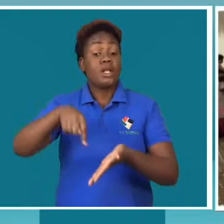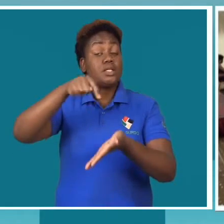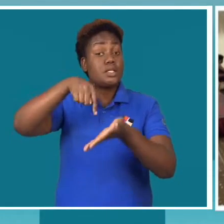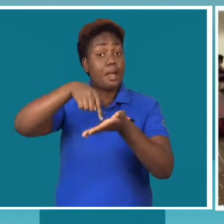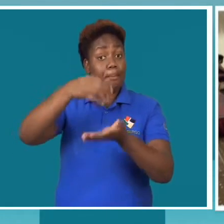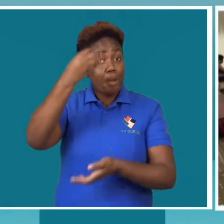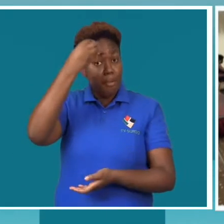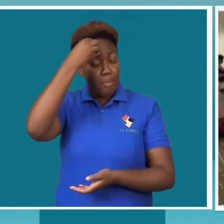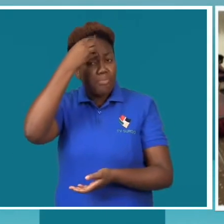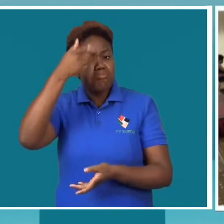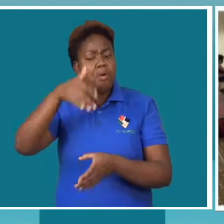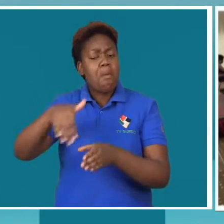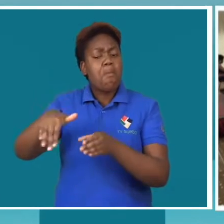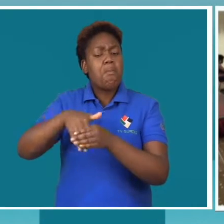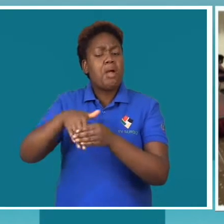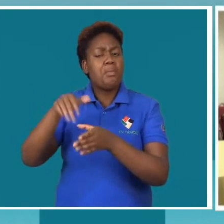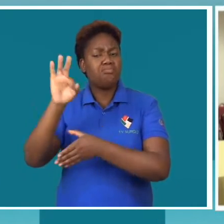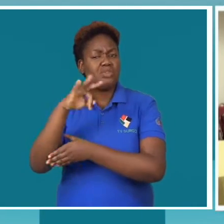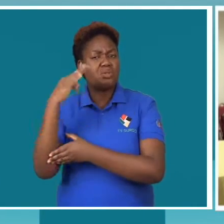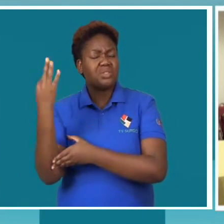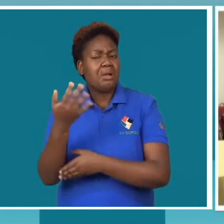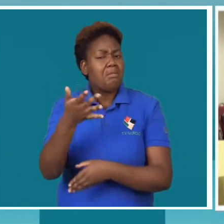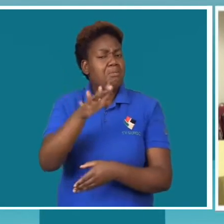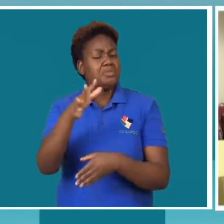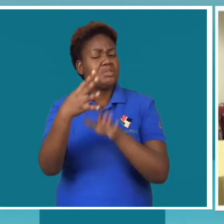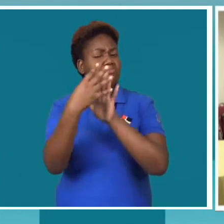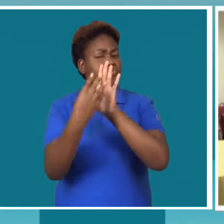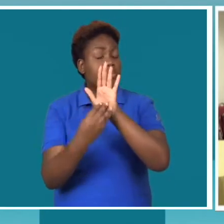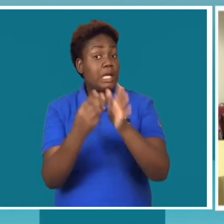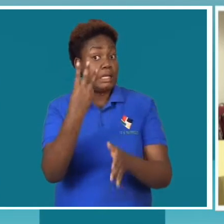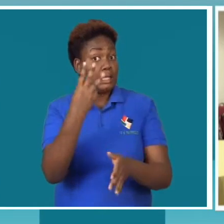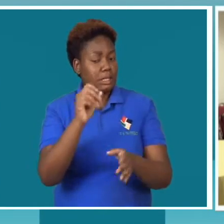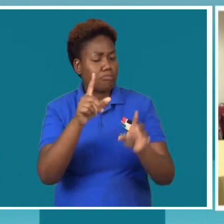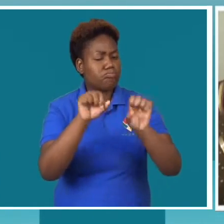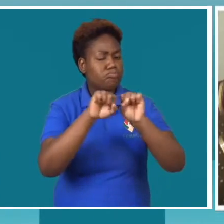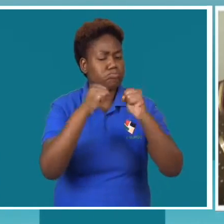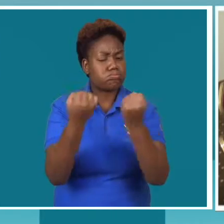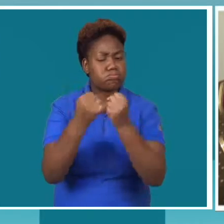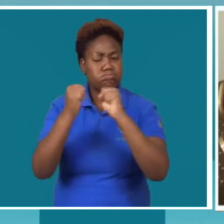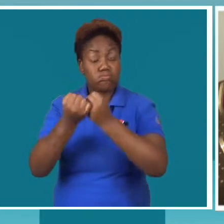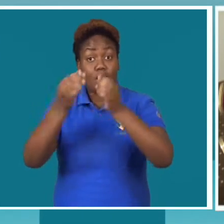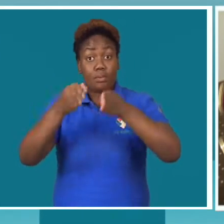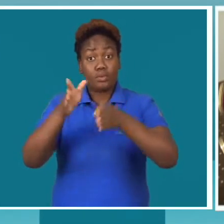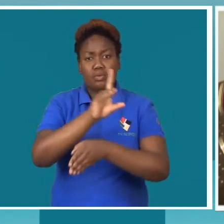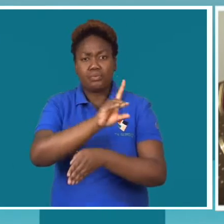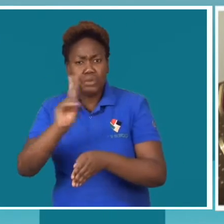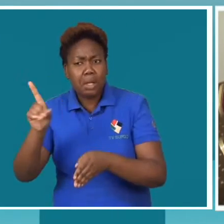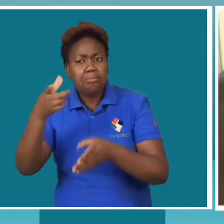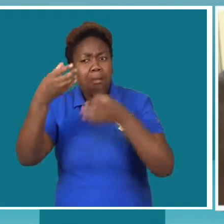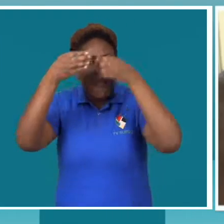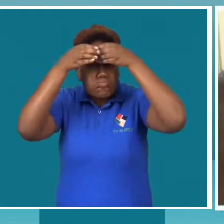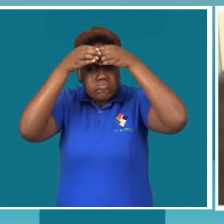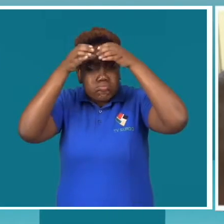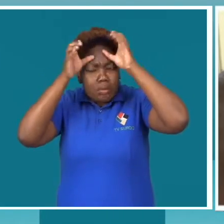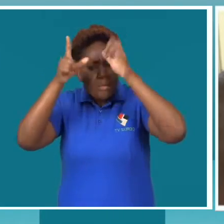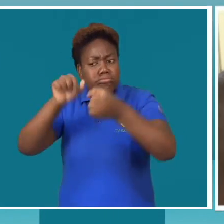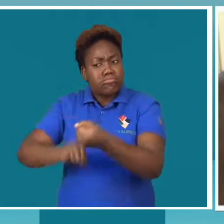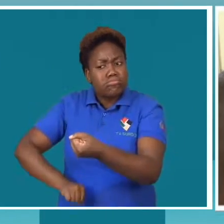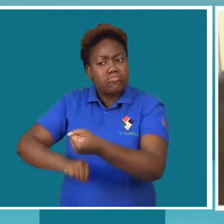Perto de 30 associações de pessoas com deficiência, membros do FAMOD, foram capacitadas em matéria de